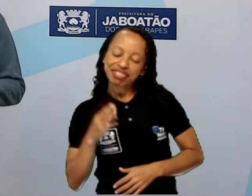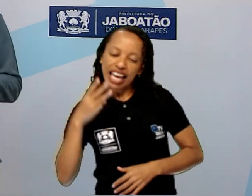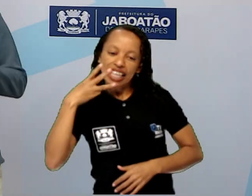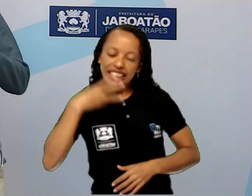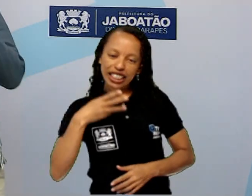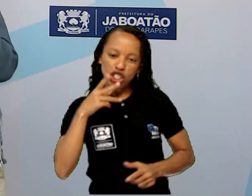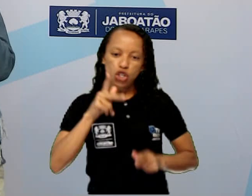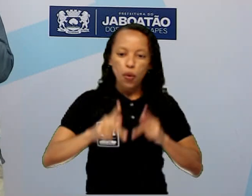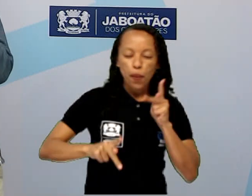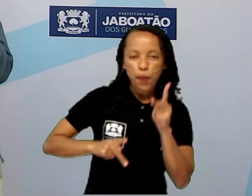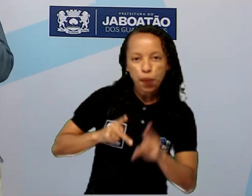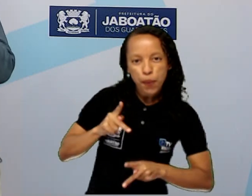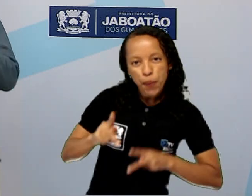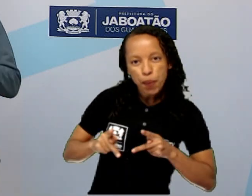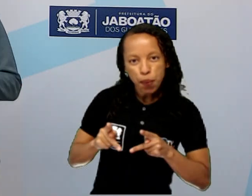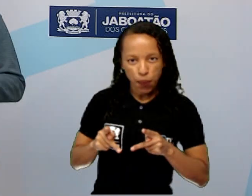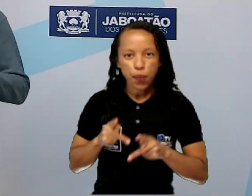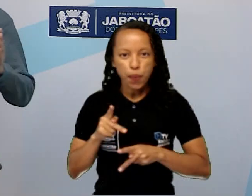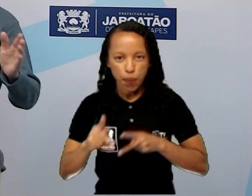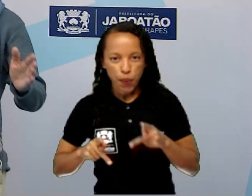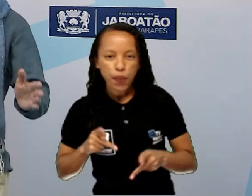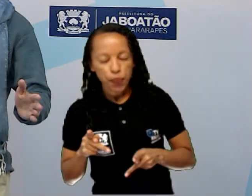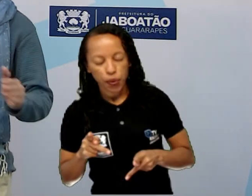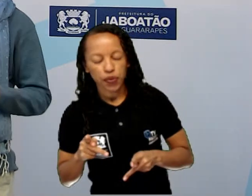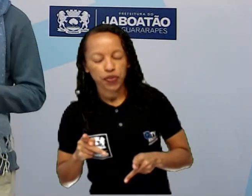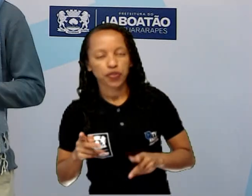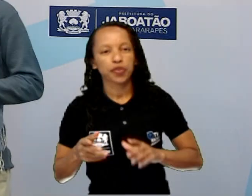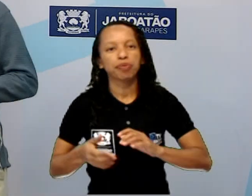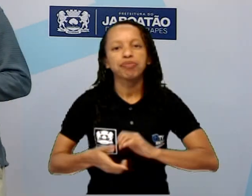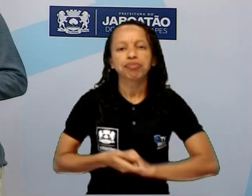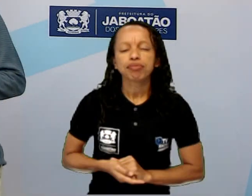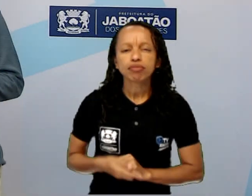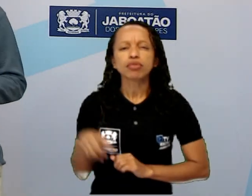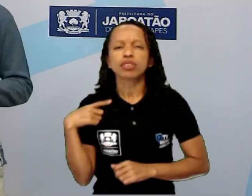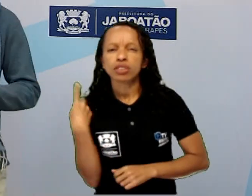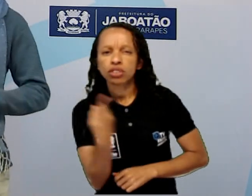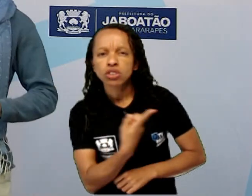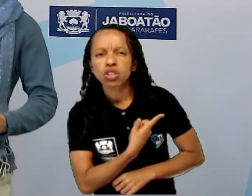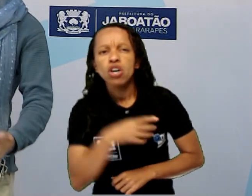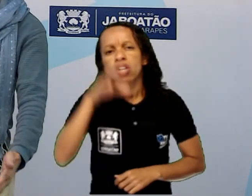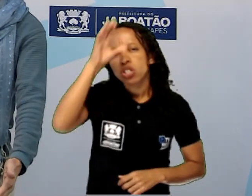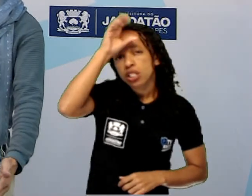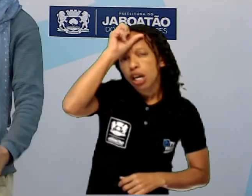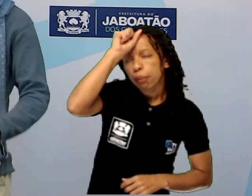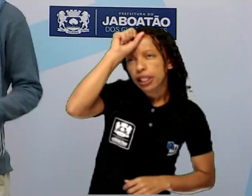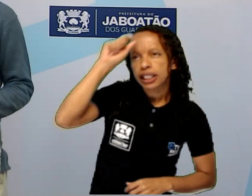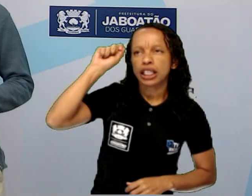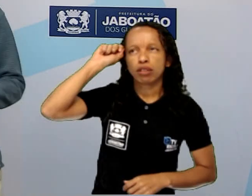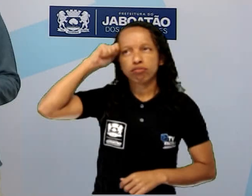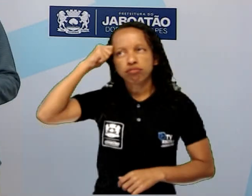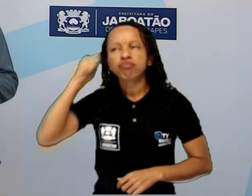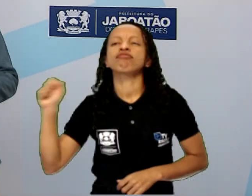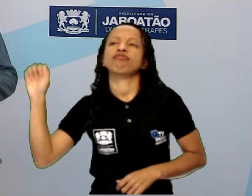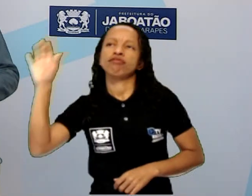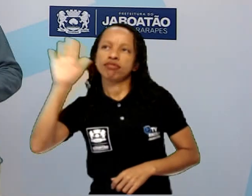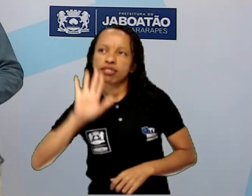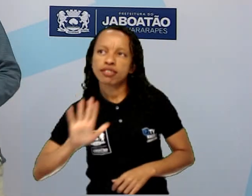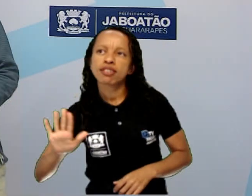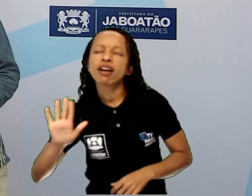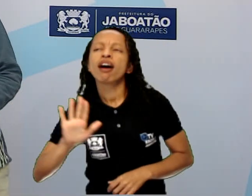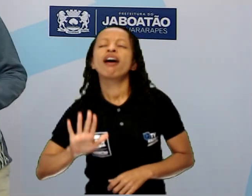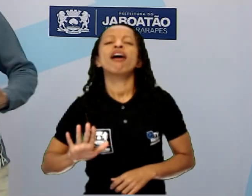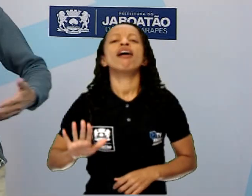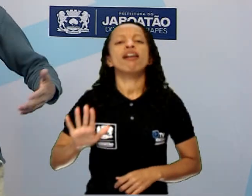mamelucos. A gente aprendeu do africano coisas que ele trouxe, do indígena que já estava aqui, e o europeu